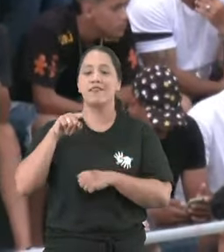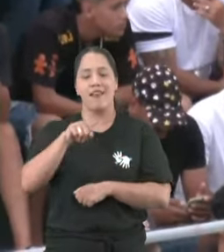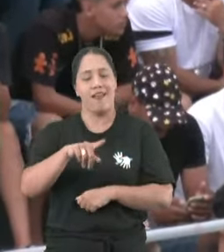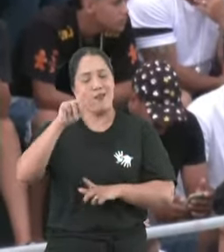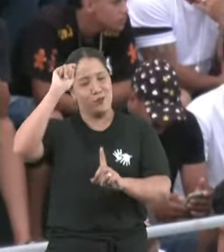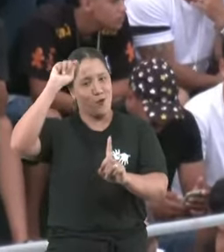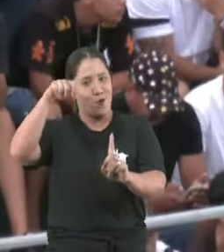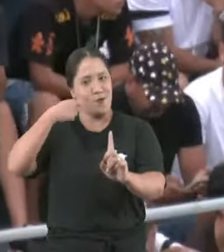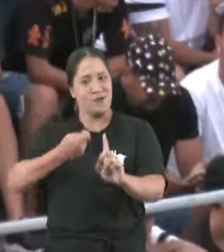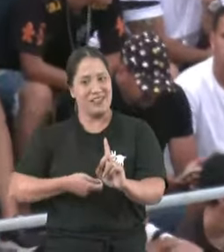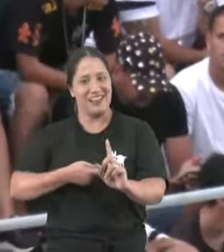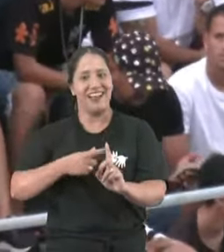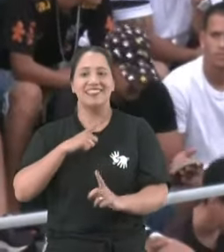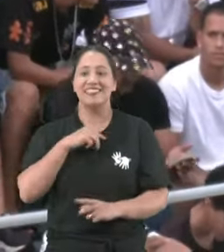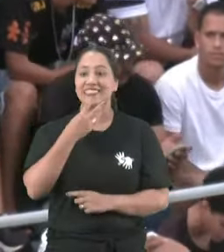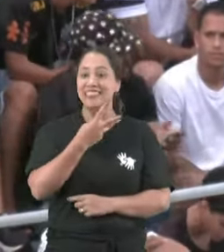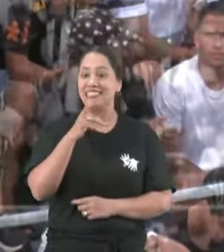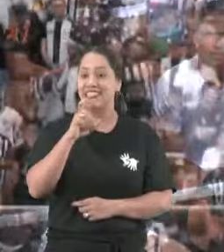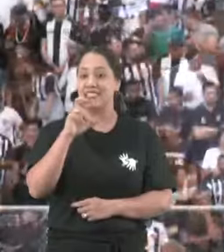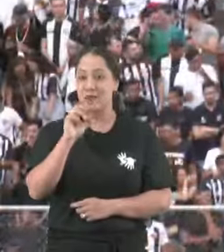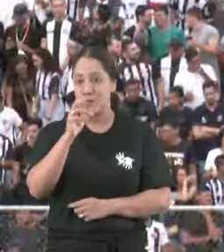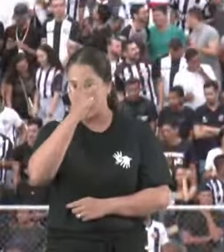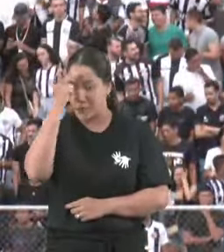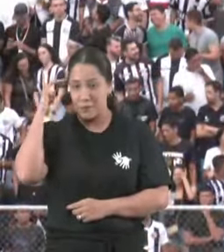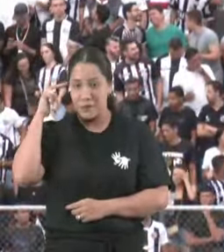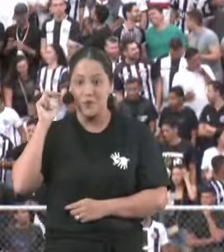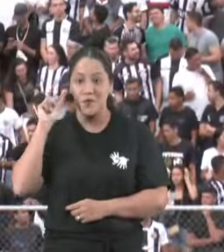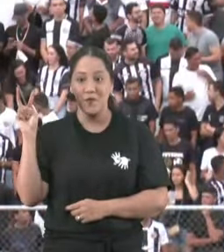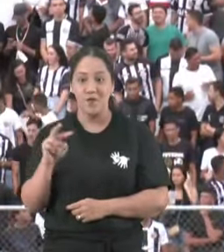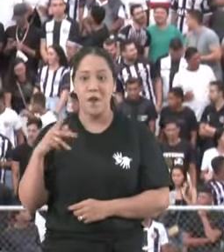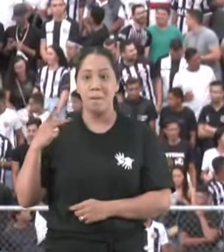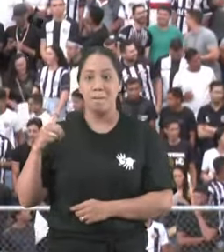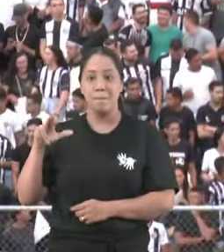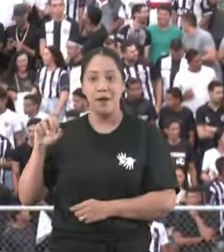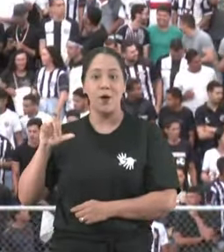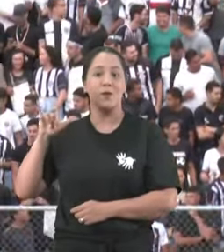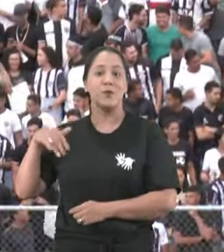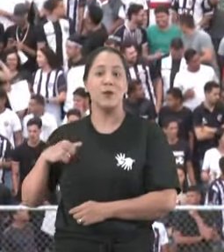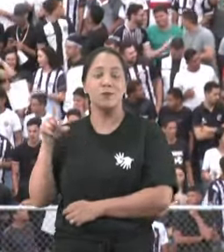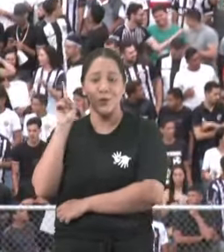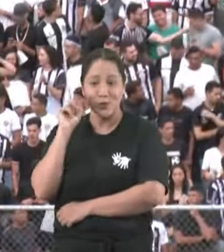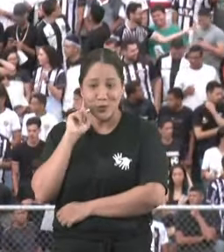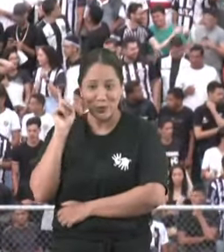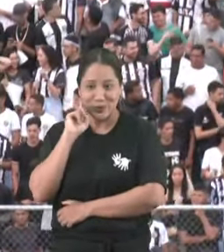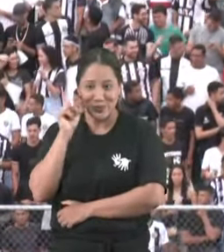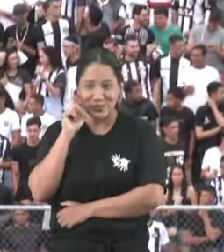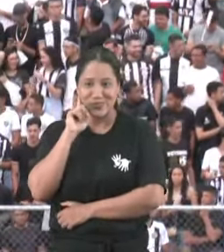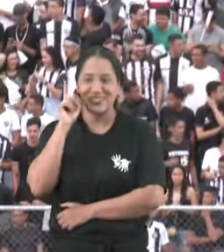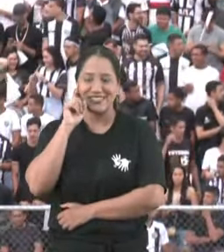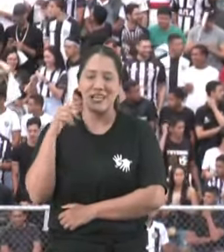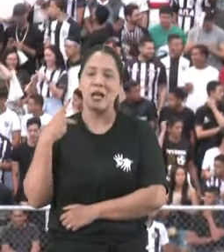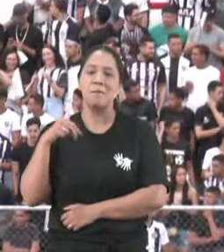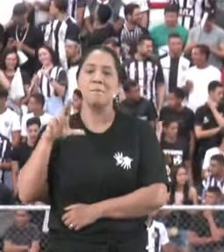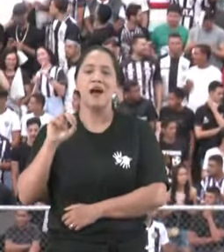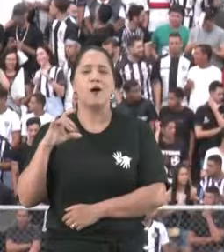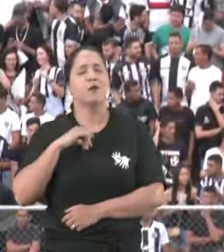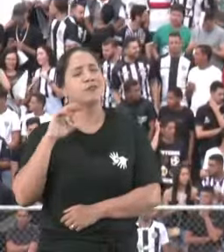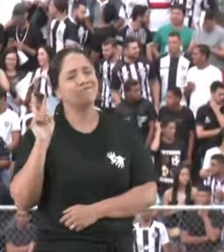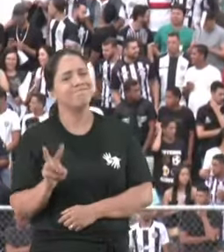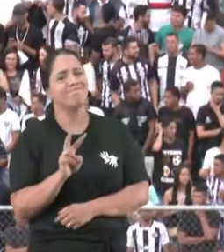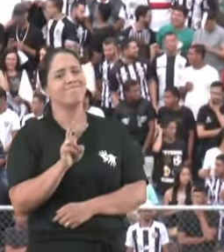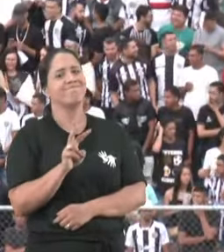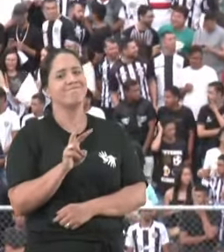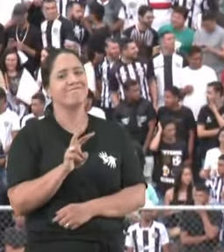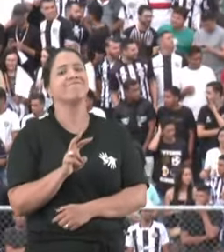homenagem. 350 pessoas viram o Paulo Lima todo dia aqui. O Paulo teve esse olhar para